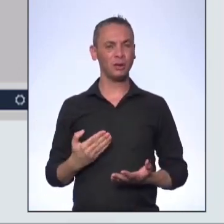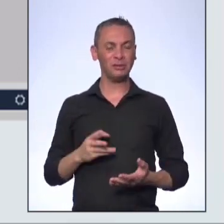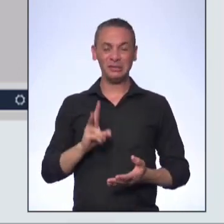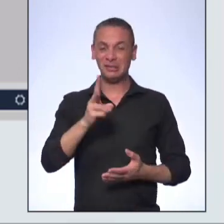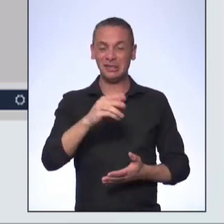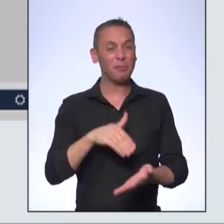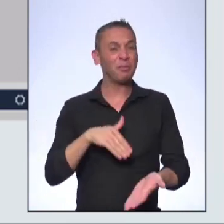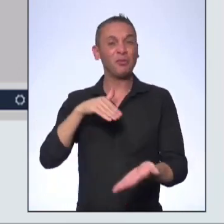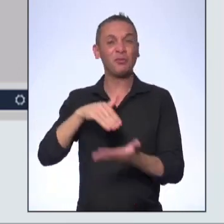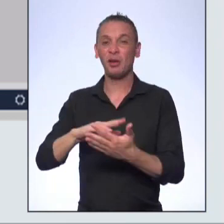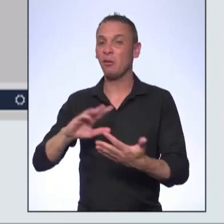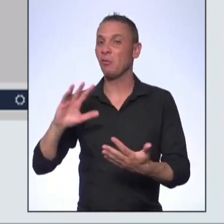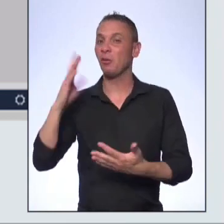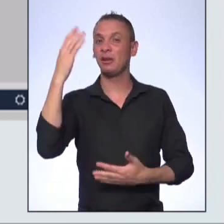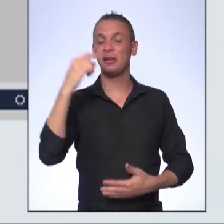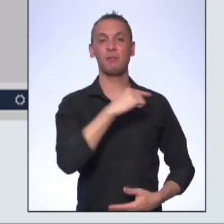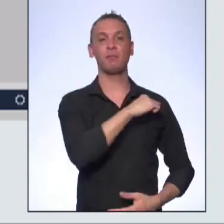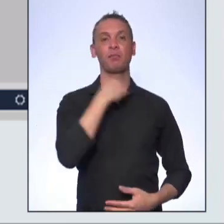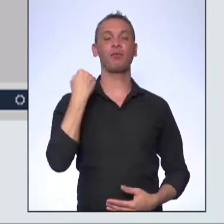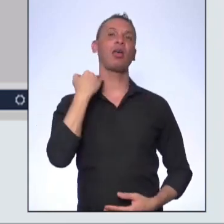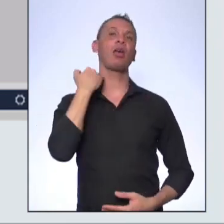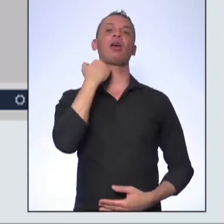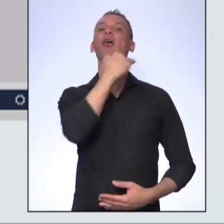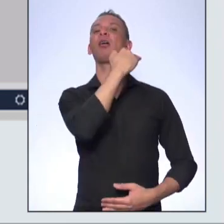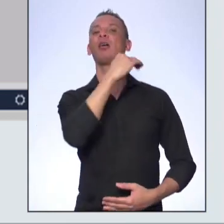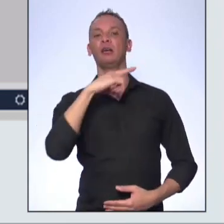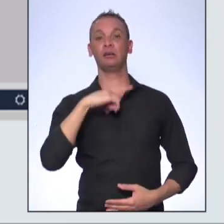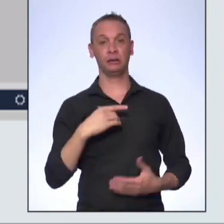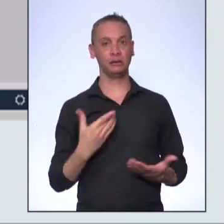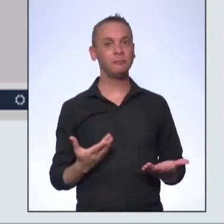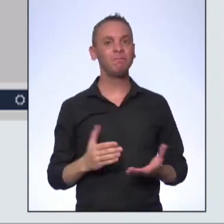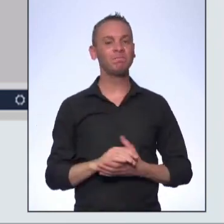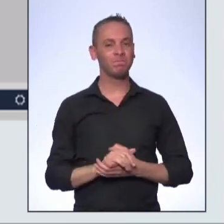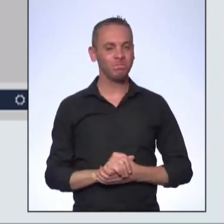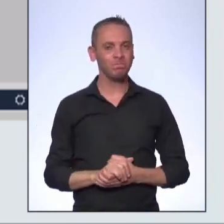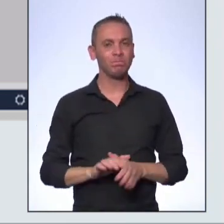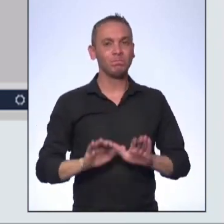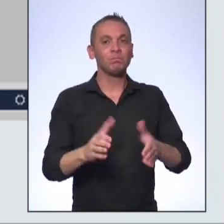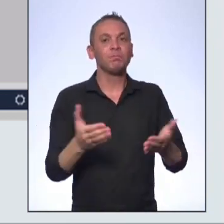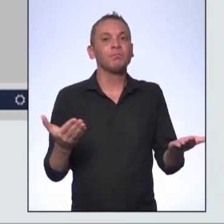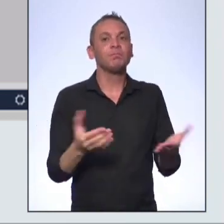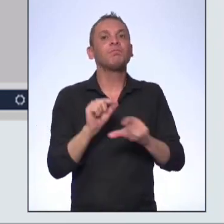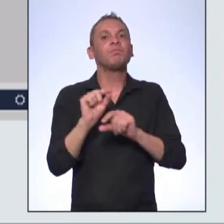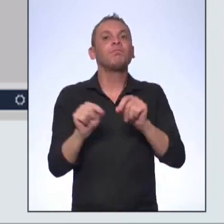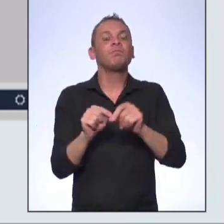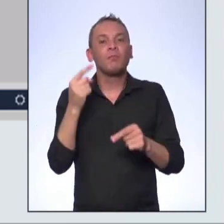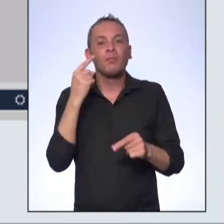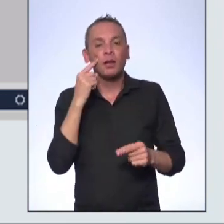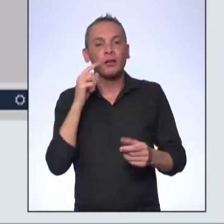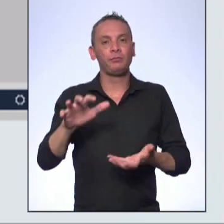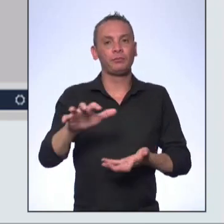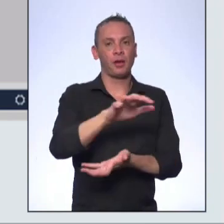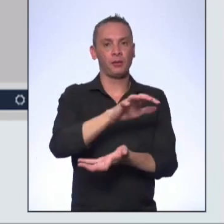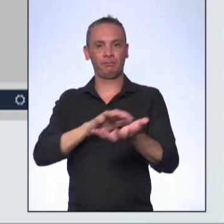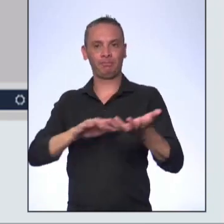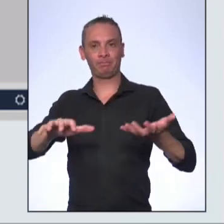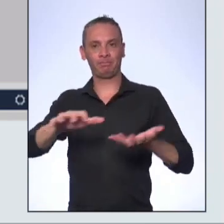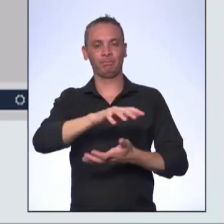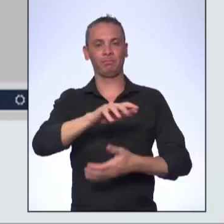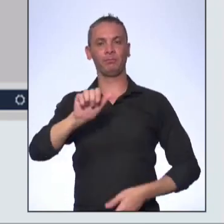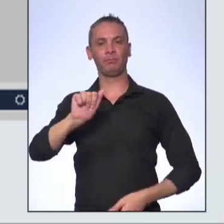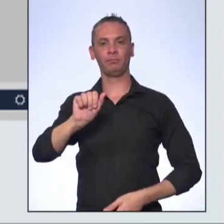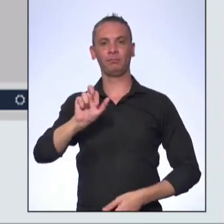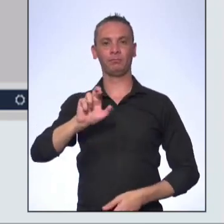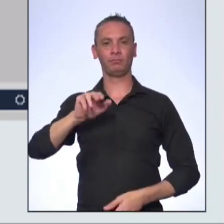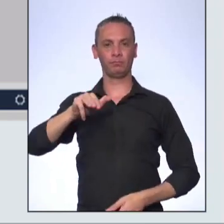mais conhecida como decapitação. Agora iremos abordar a Revolta da Armada. A